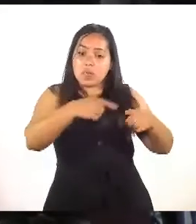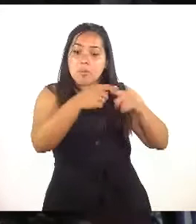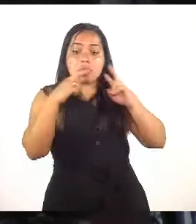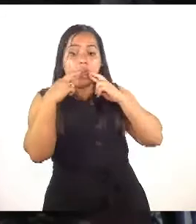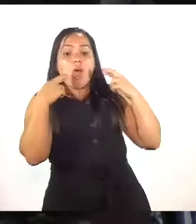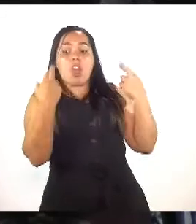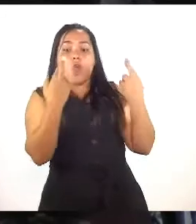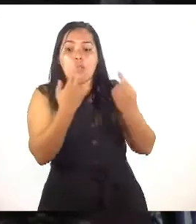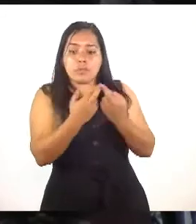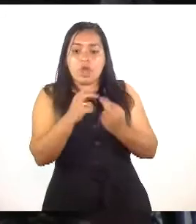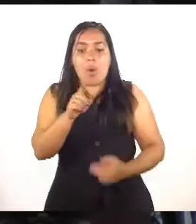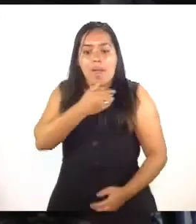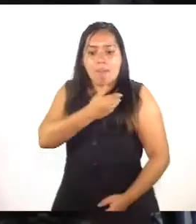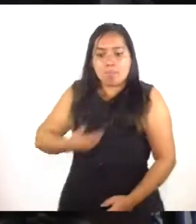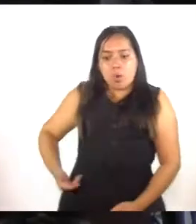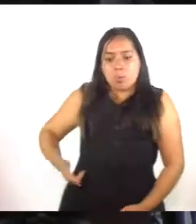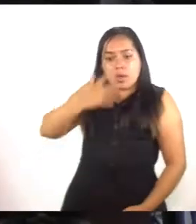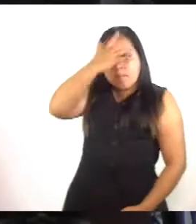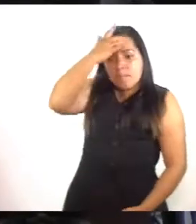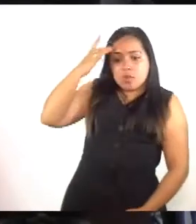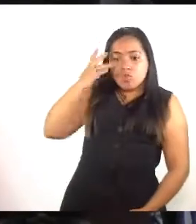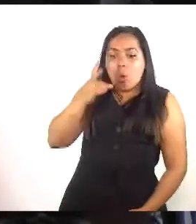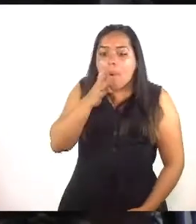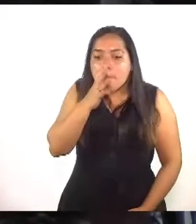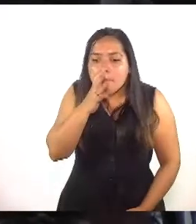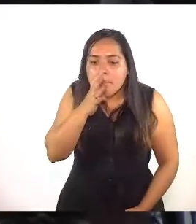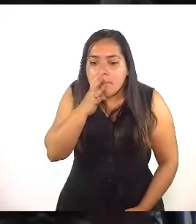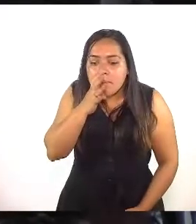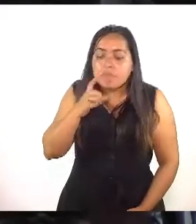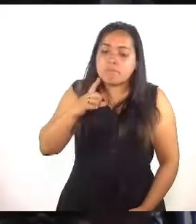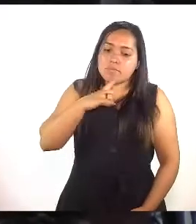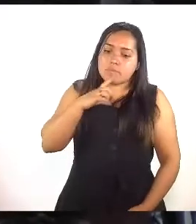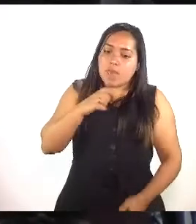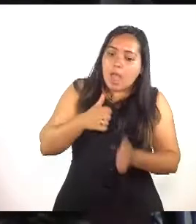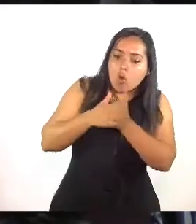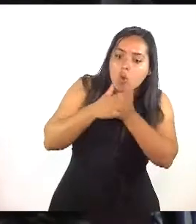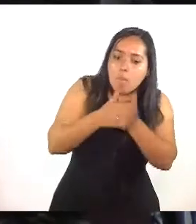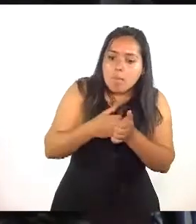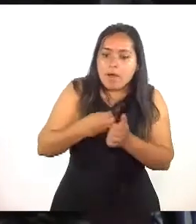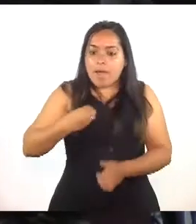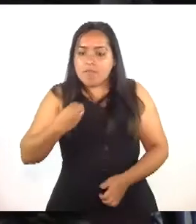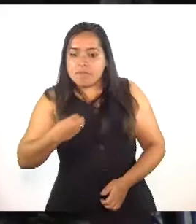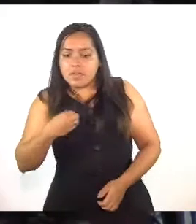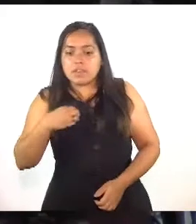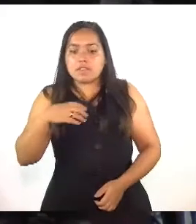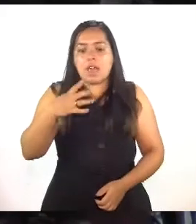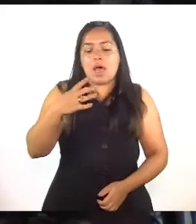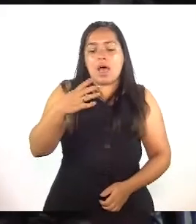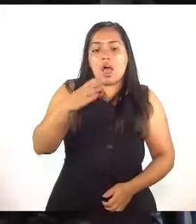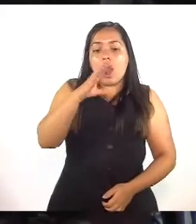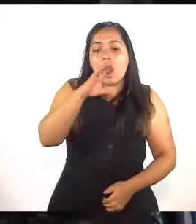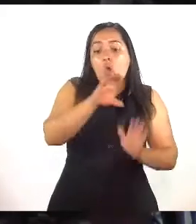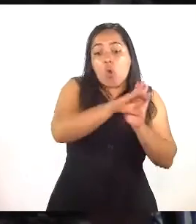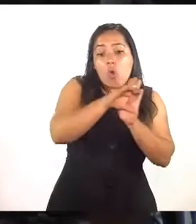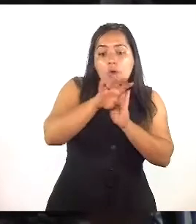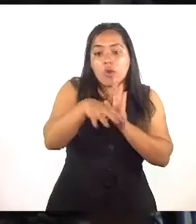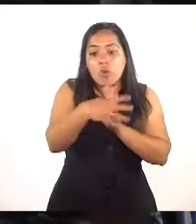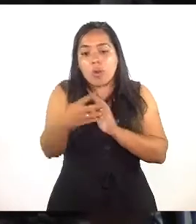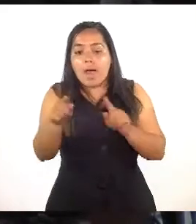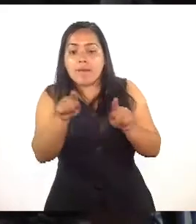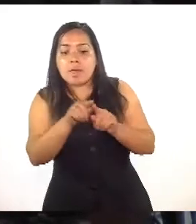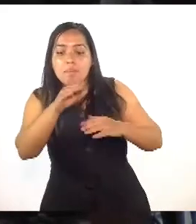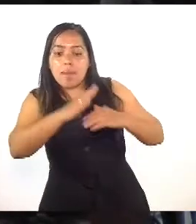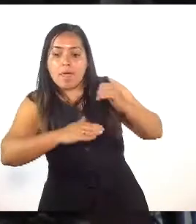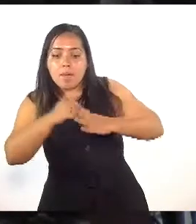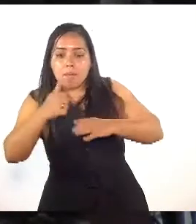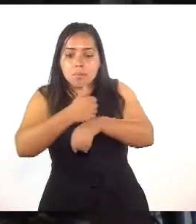estejam acompanhando conosco possam acompanhar isso, a sua vida curricular e profissional. Segunda pergunta que eu queria te fazer, que é